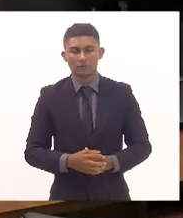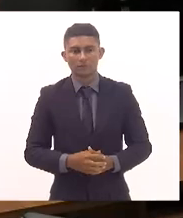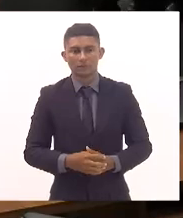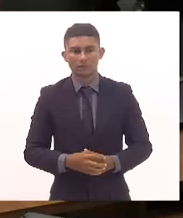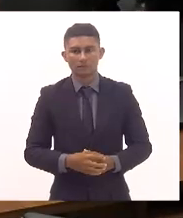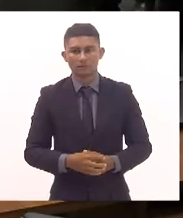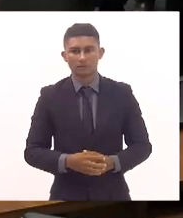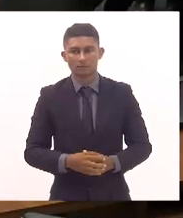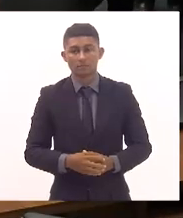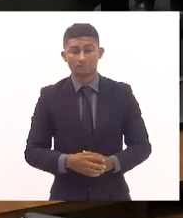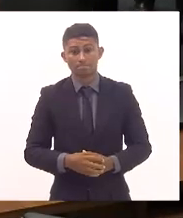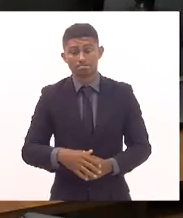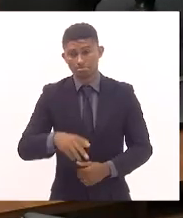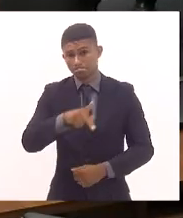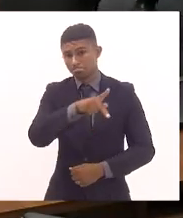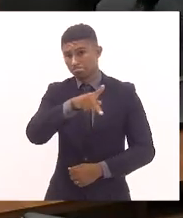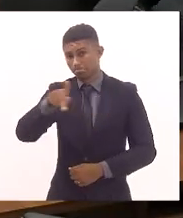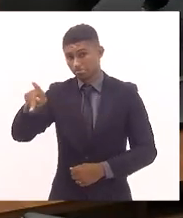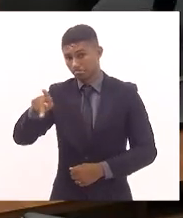A presidência...